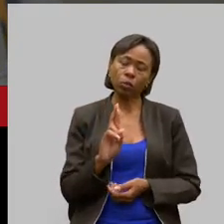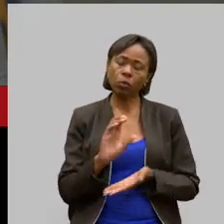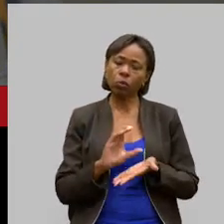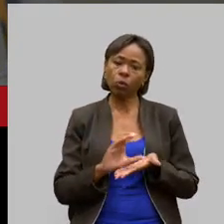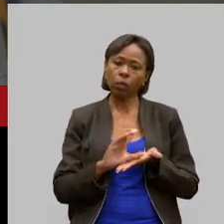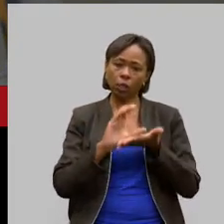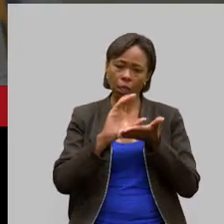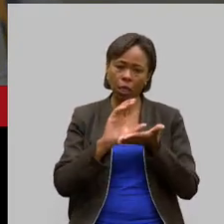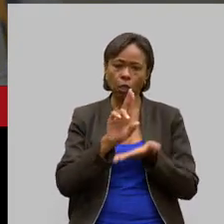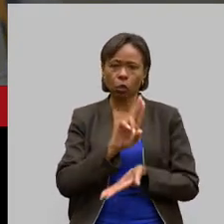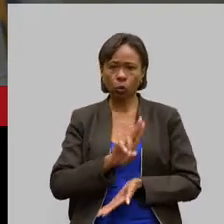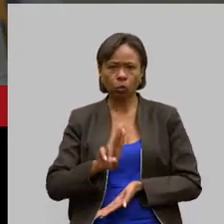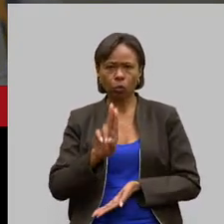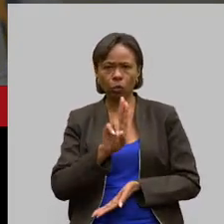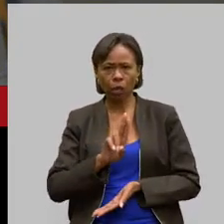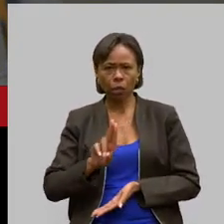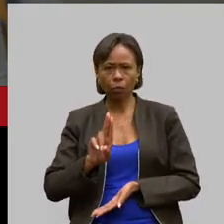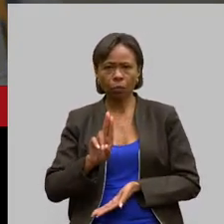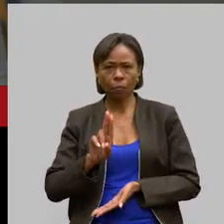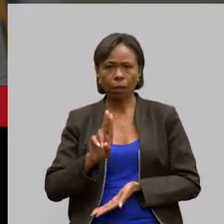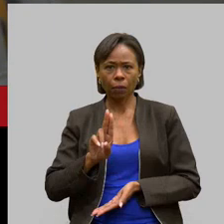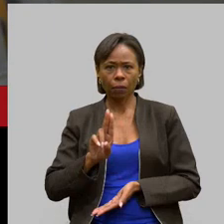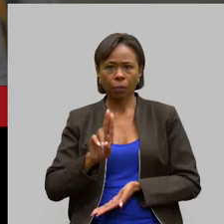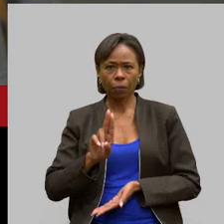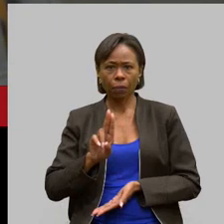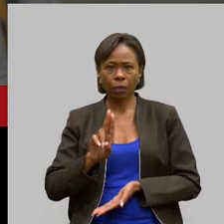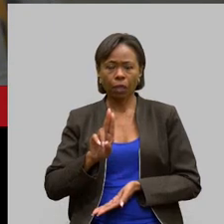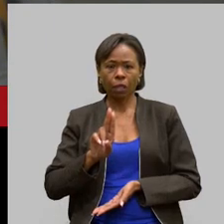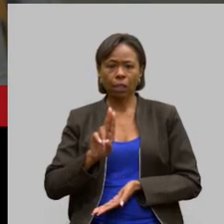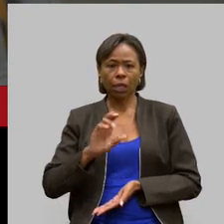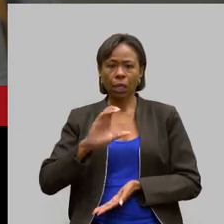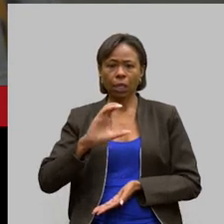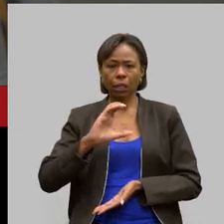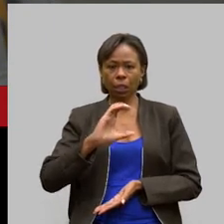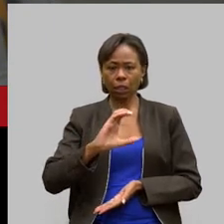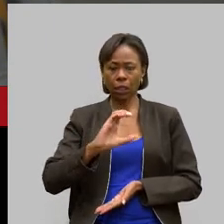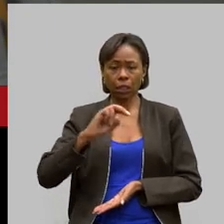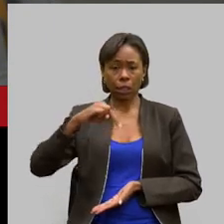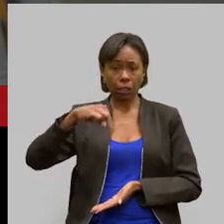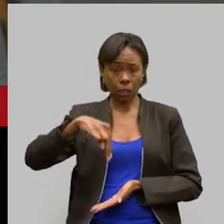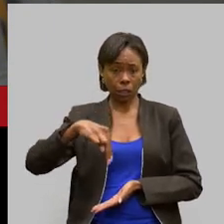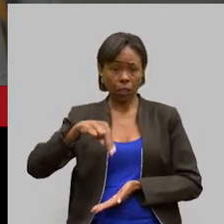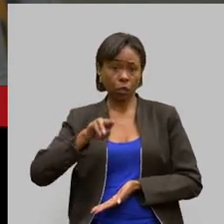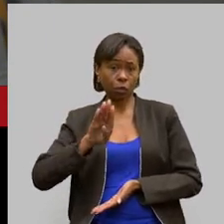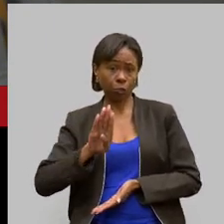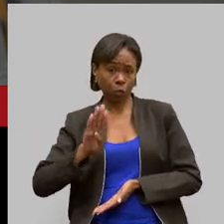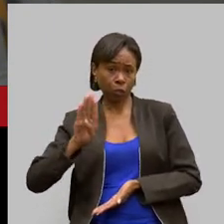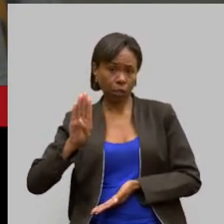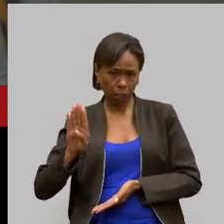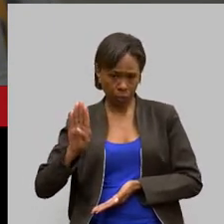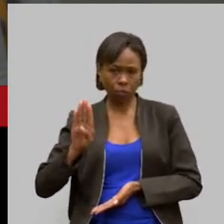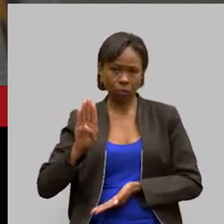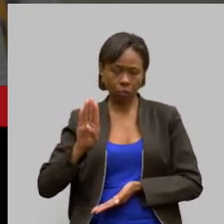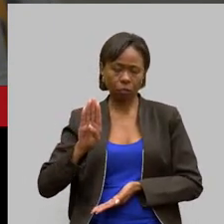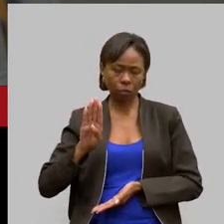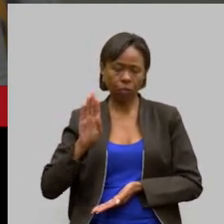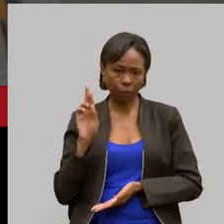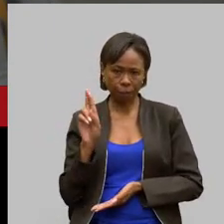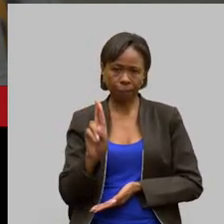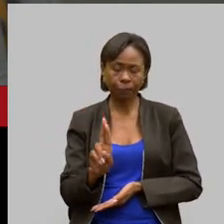CNBB a conferência nacional dos bispos do Brasil dizer para o senhor Deputado que o